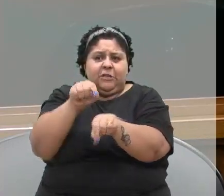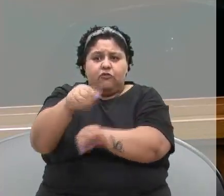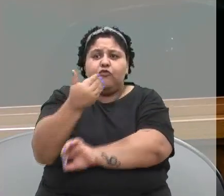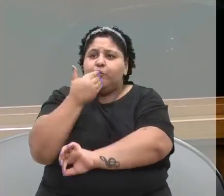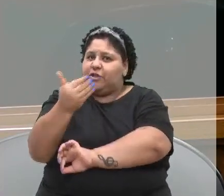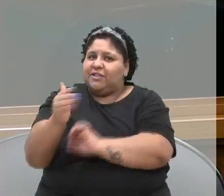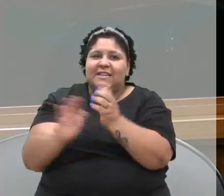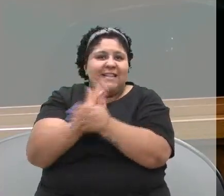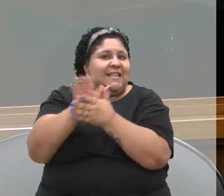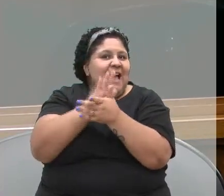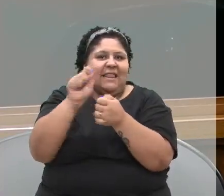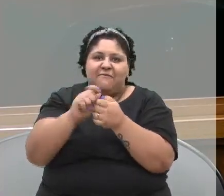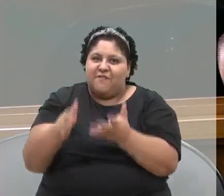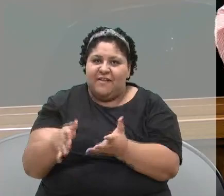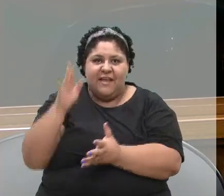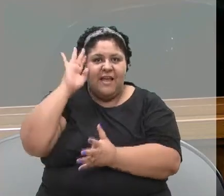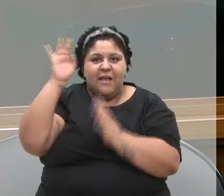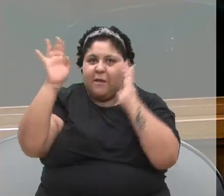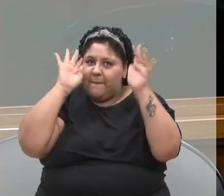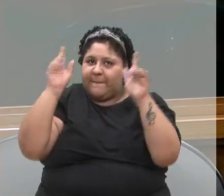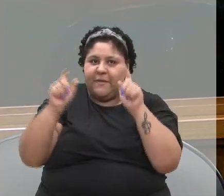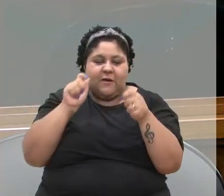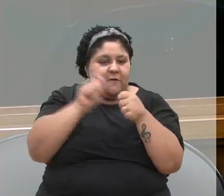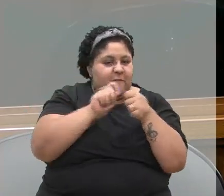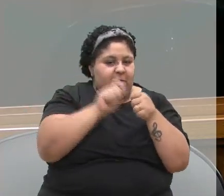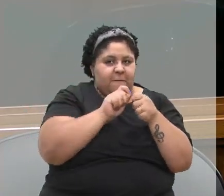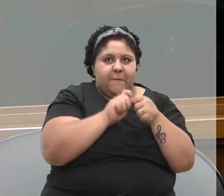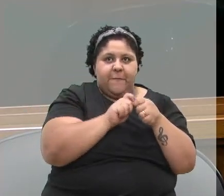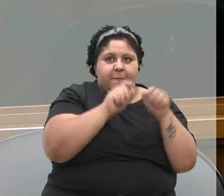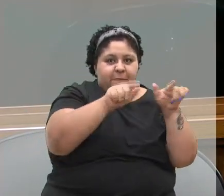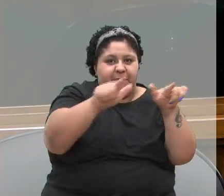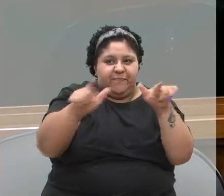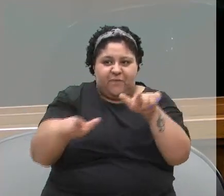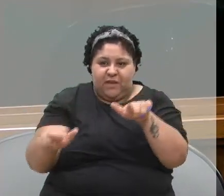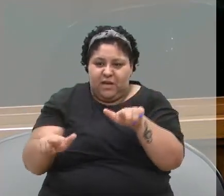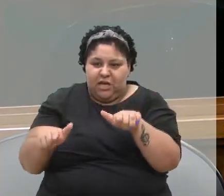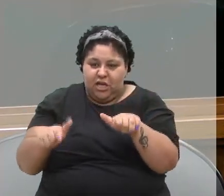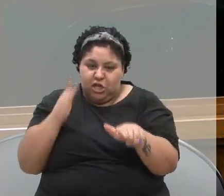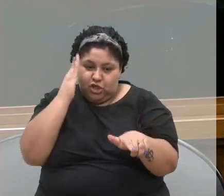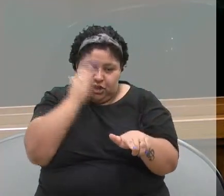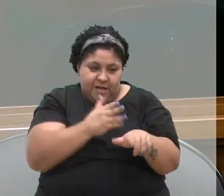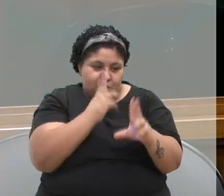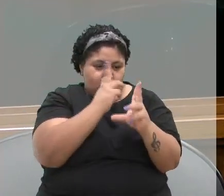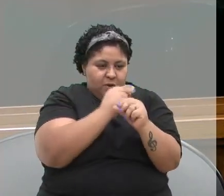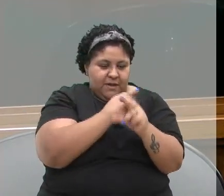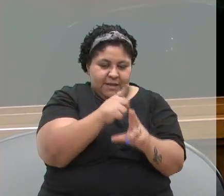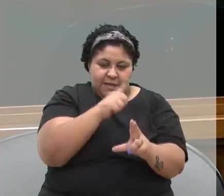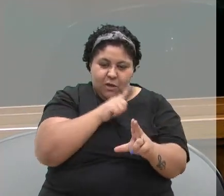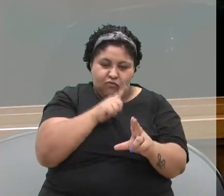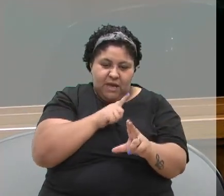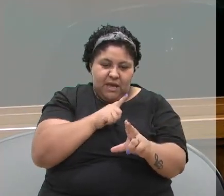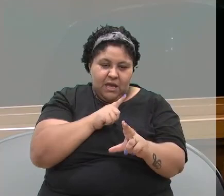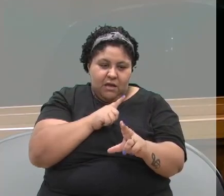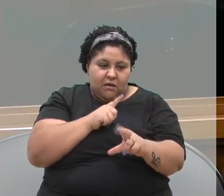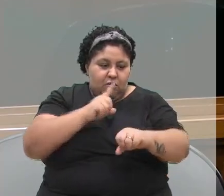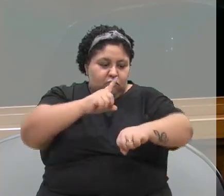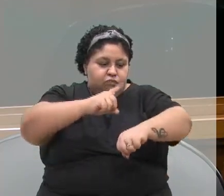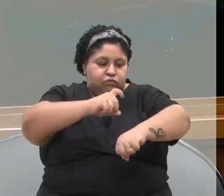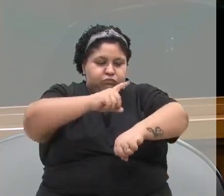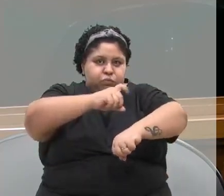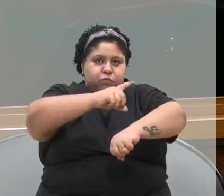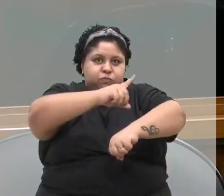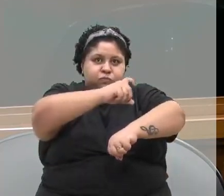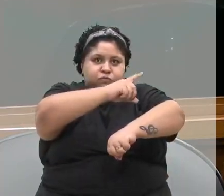nada foi feito. Então imagina quem está trabalhando em setor de foco de dengue e não tem o repelente adequado.